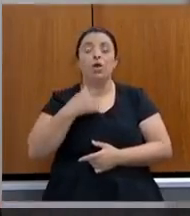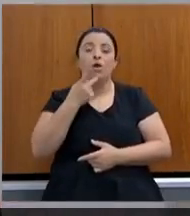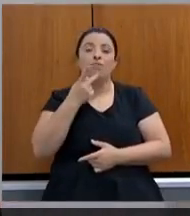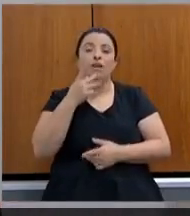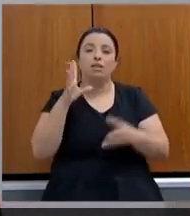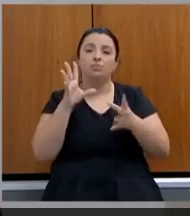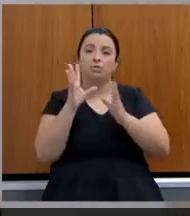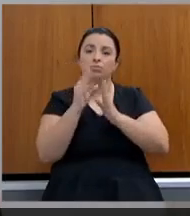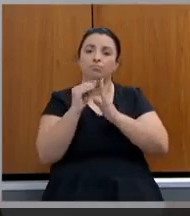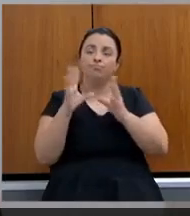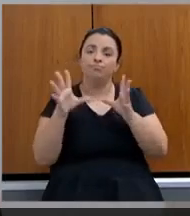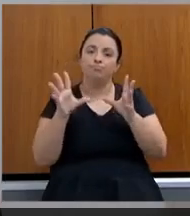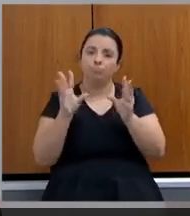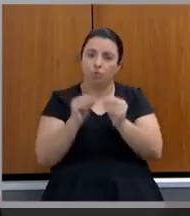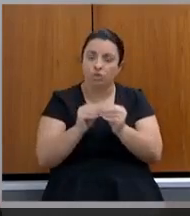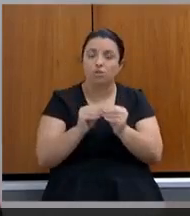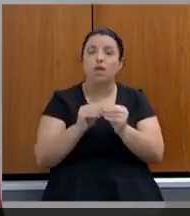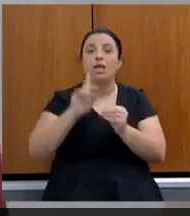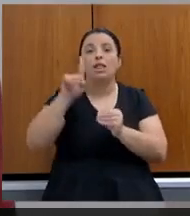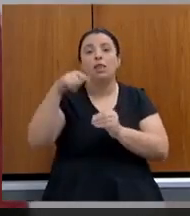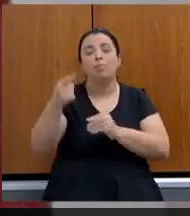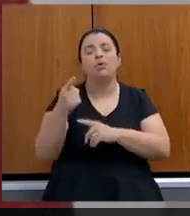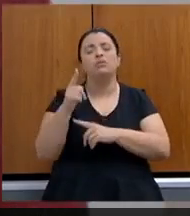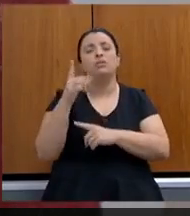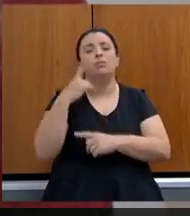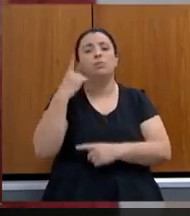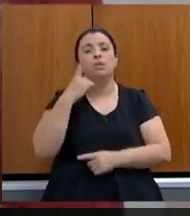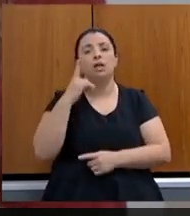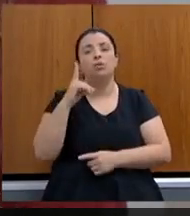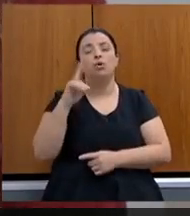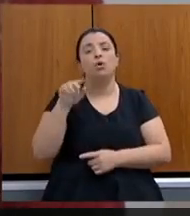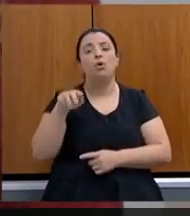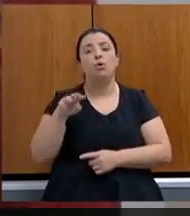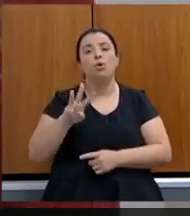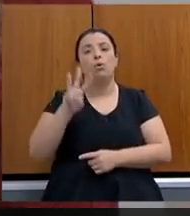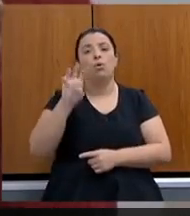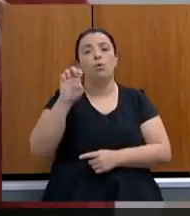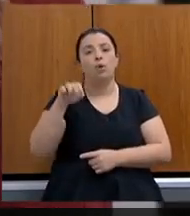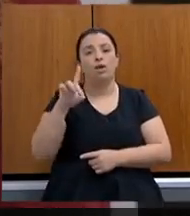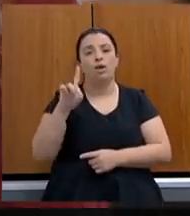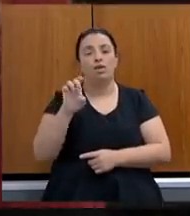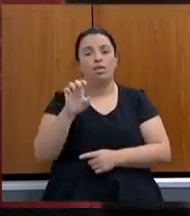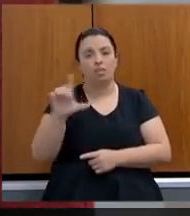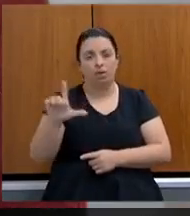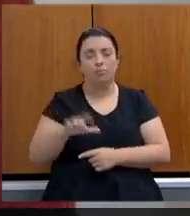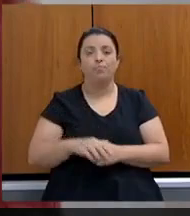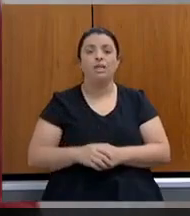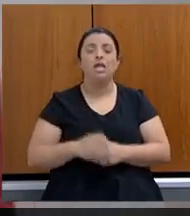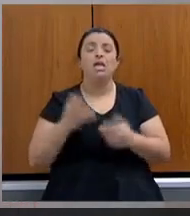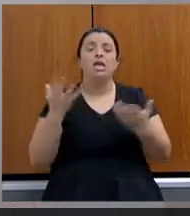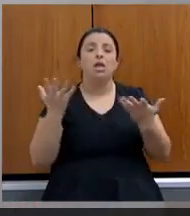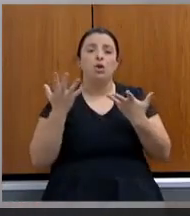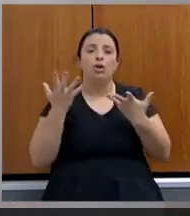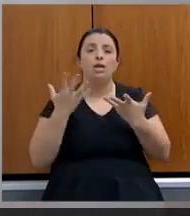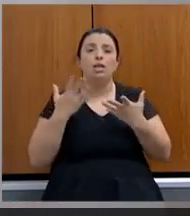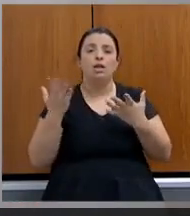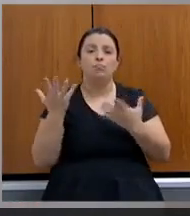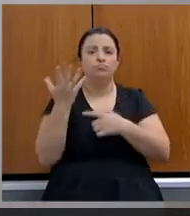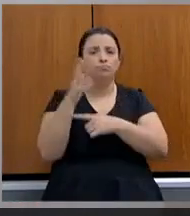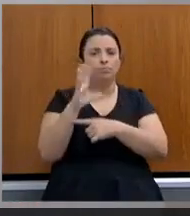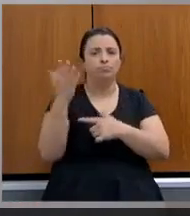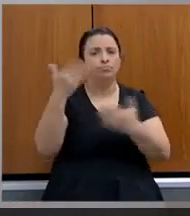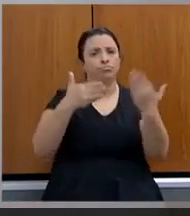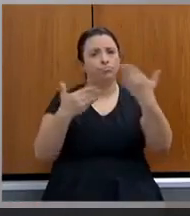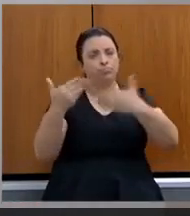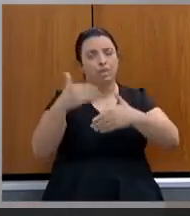sequência é o deputado em deu Mesquita eu queria pedir para projetar porque eu trouxe os dados né e os números